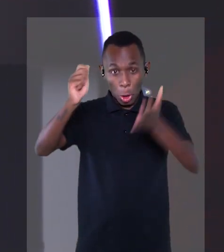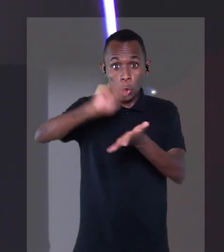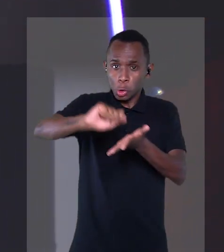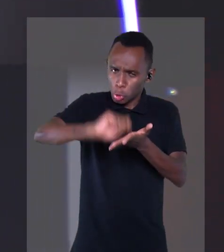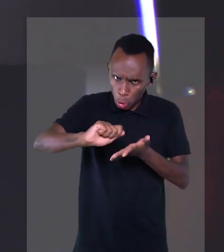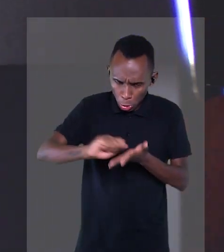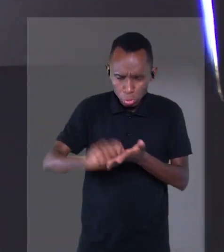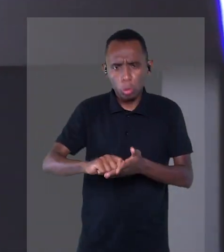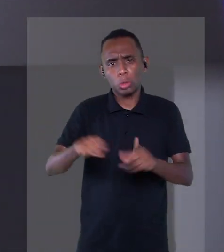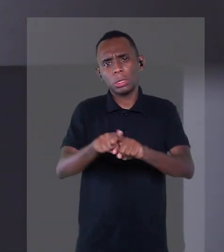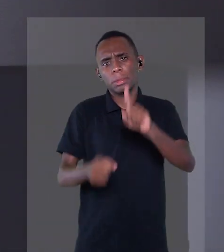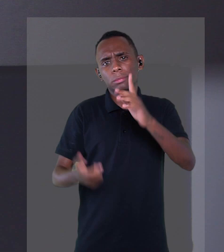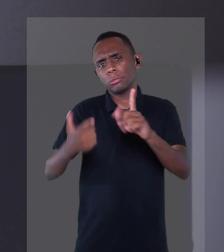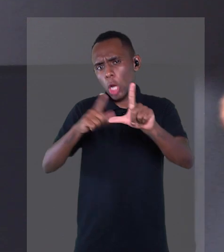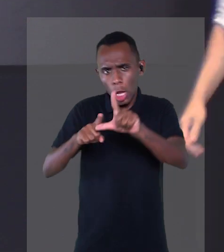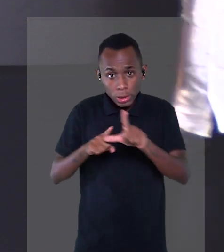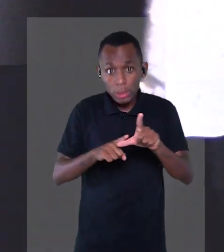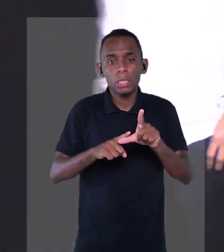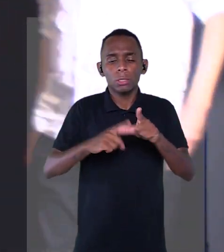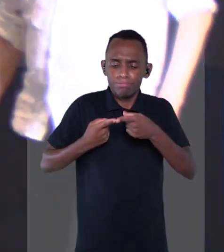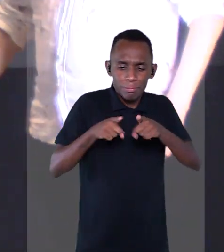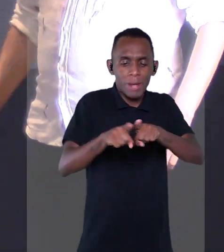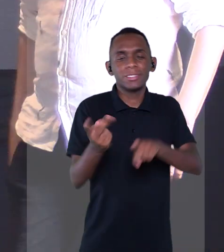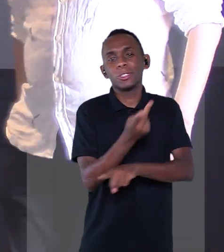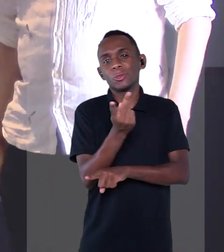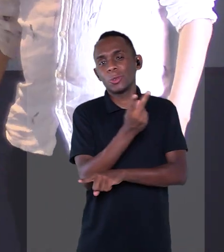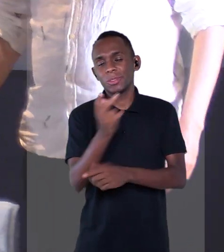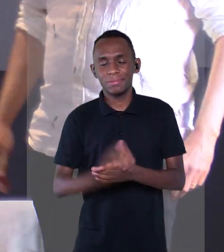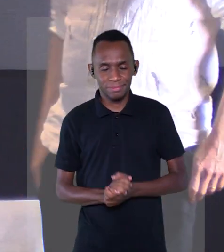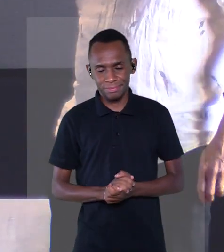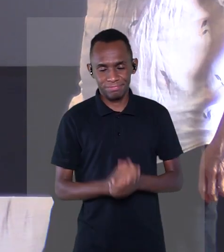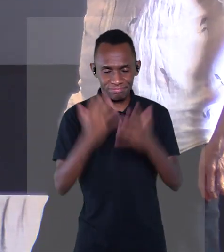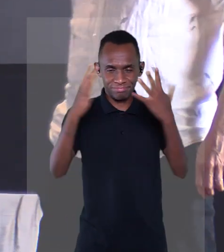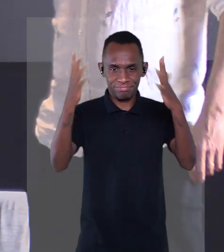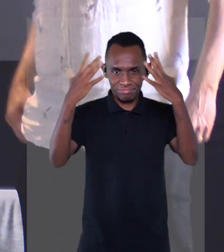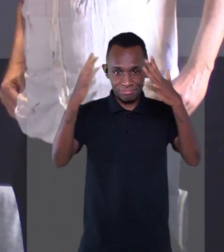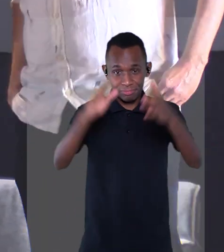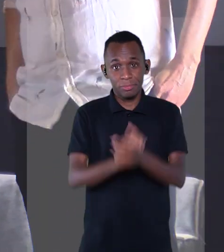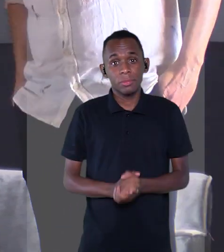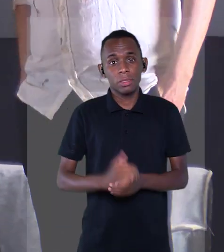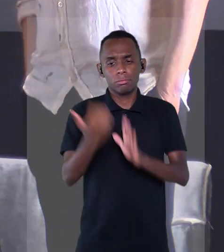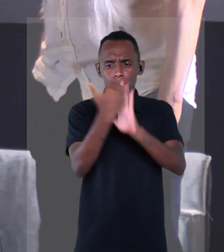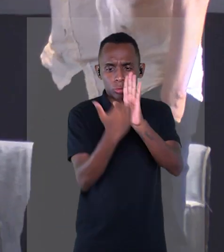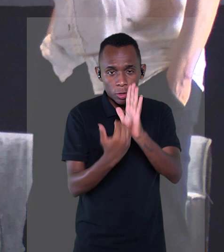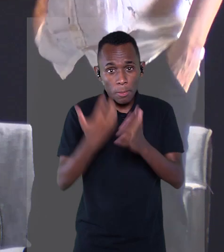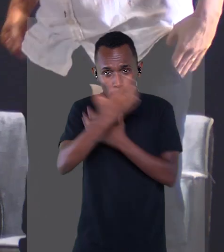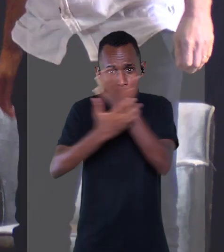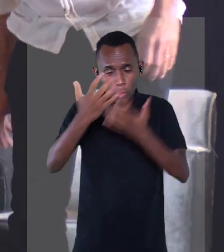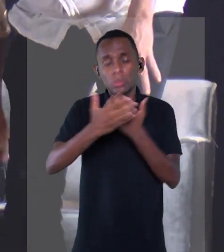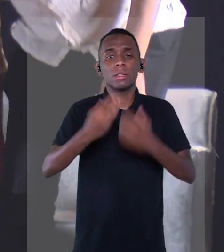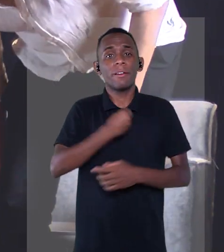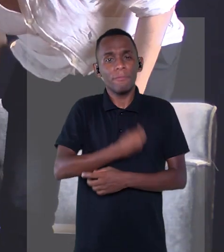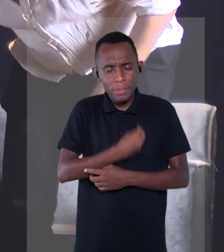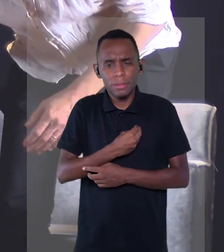escritor e letrista, parceiro do Lula, no disco Vida Haverá.